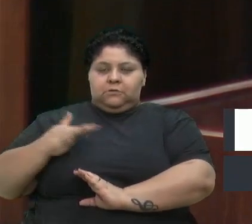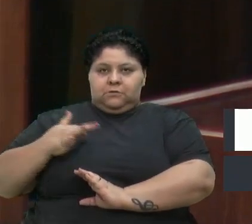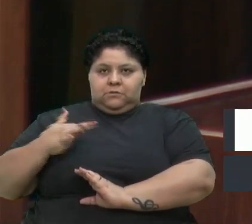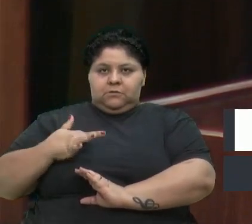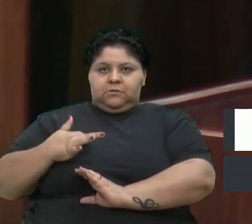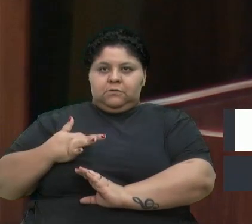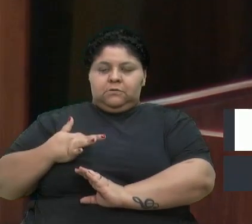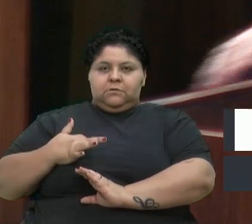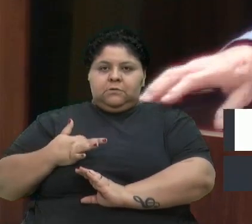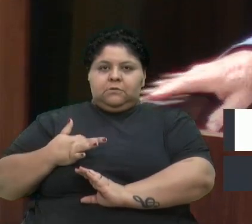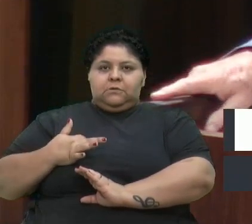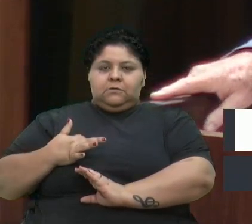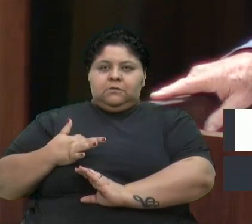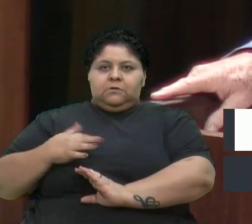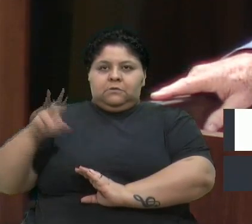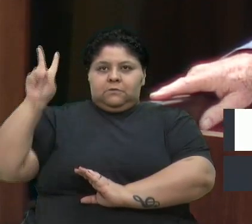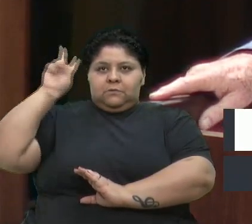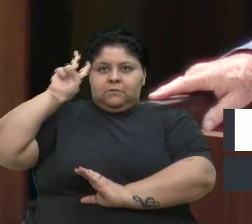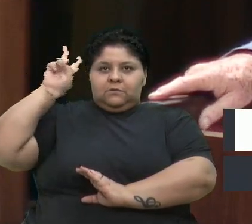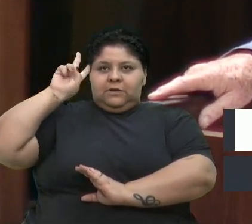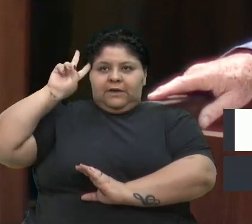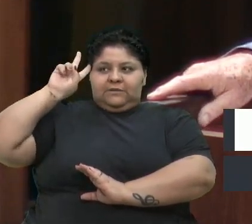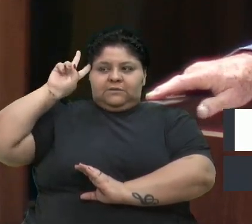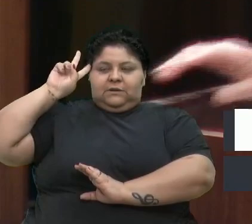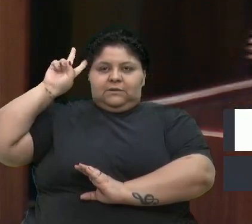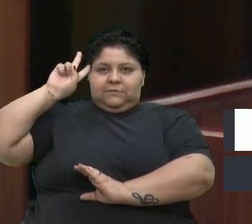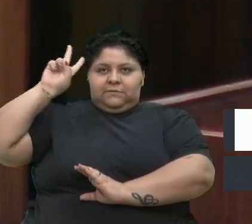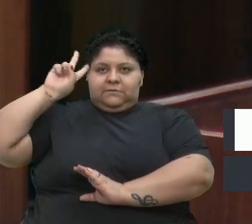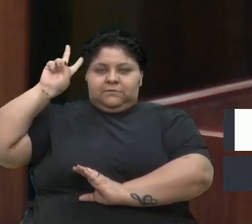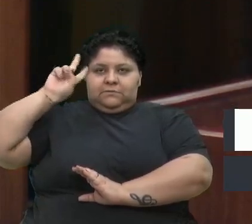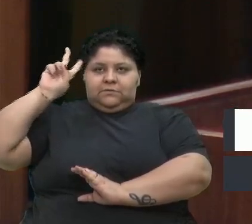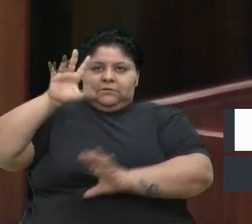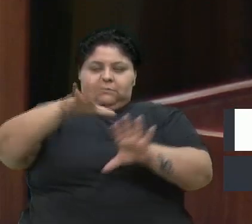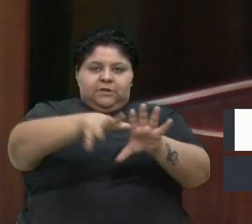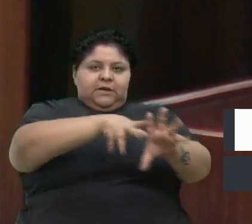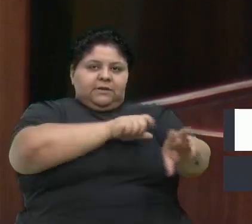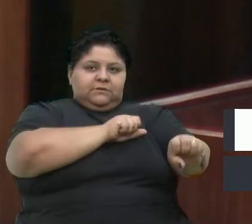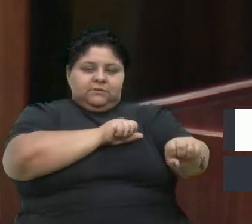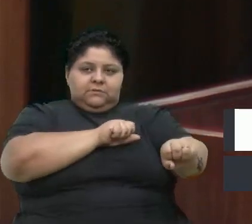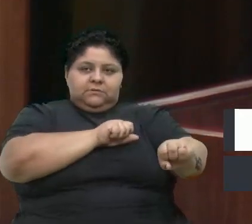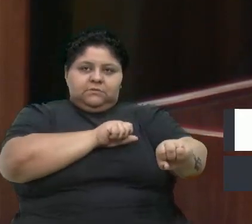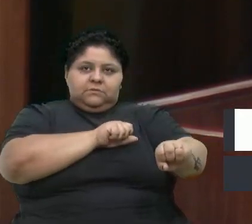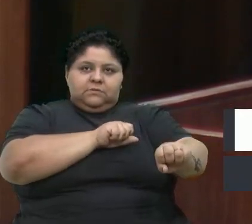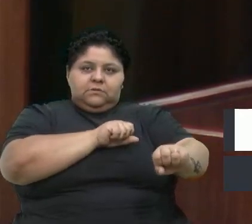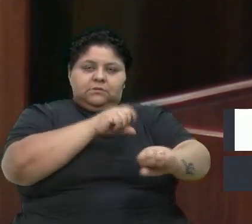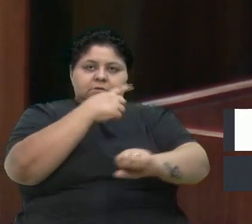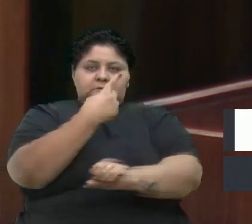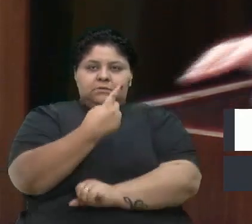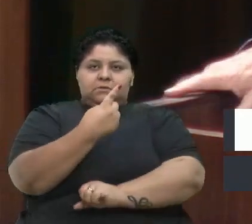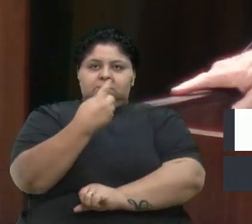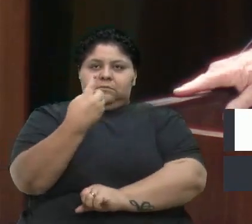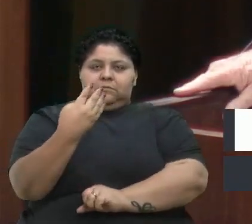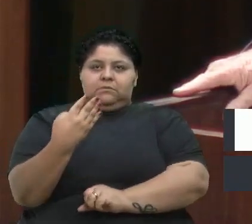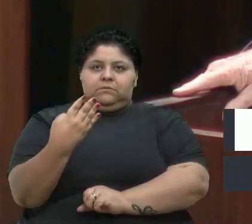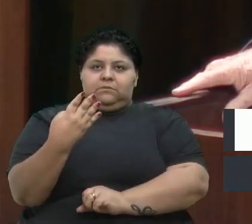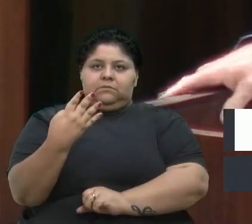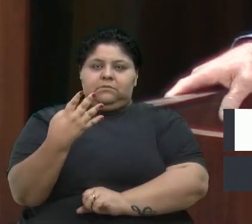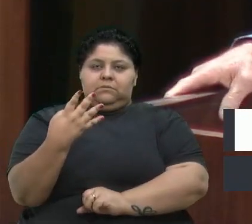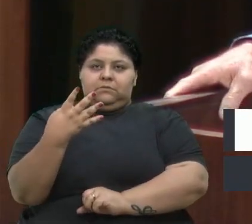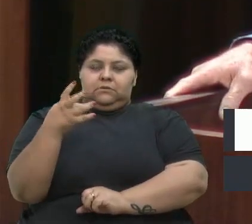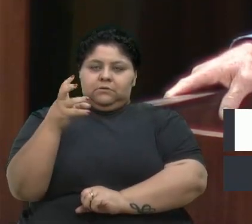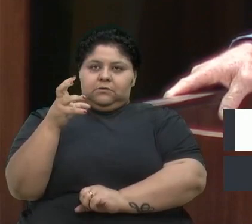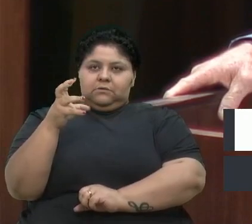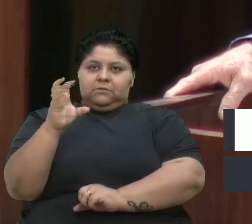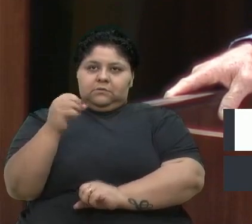estive na segunda-feira na formatura de 140